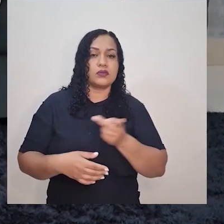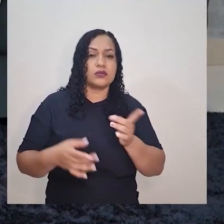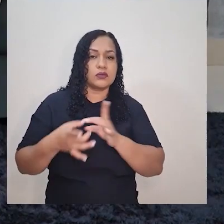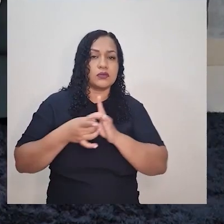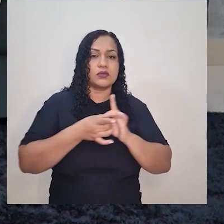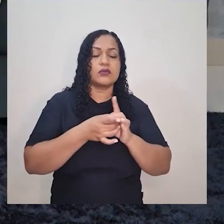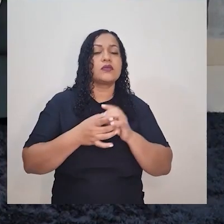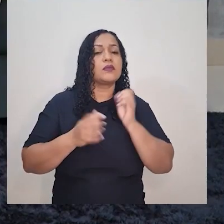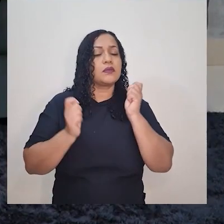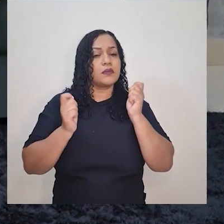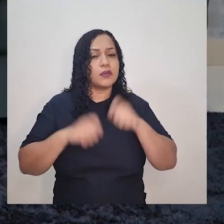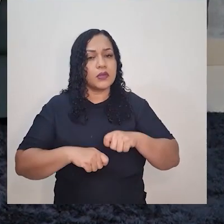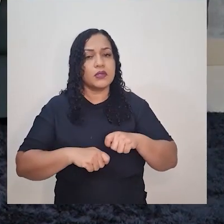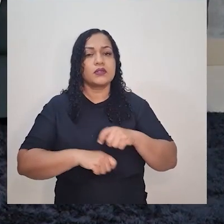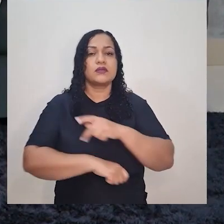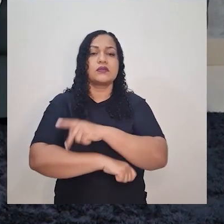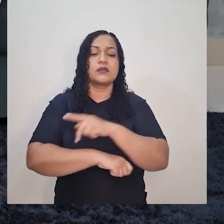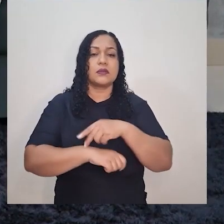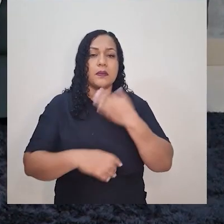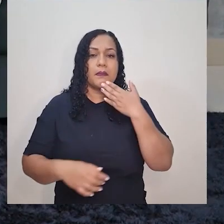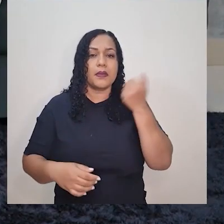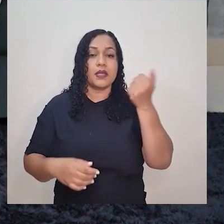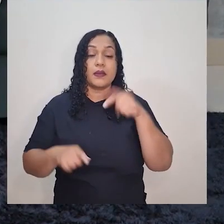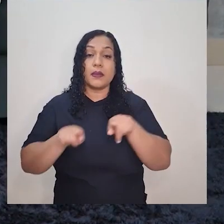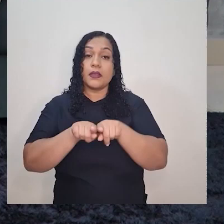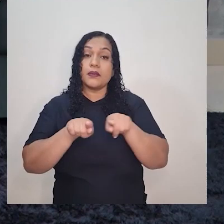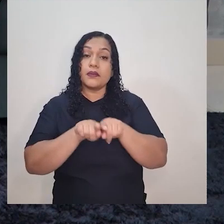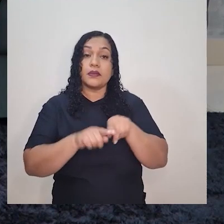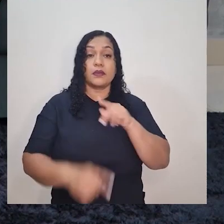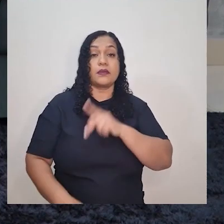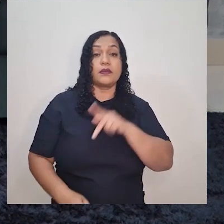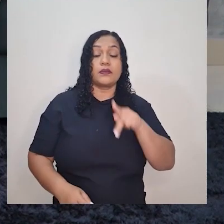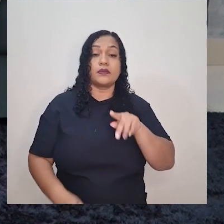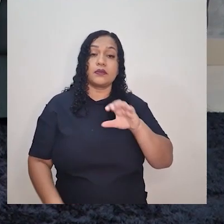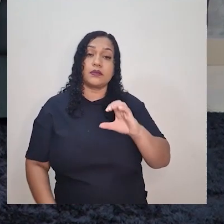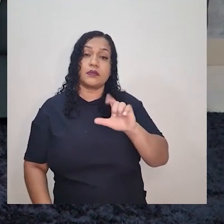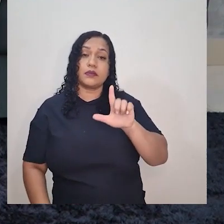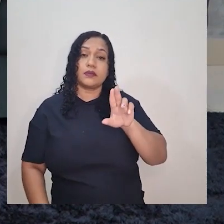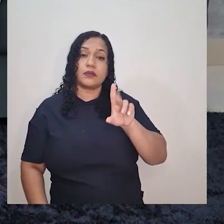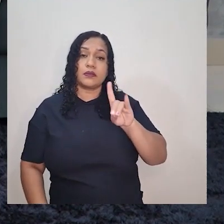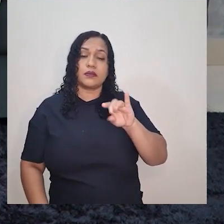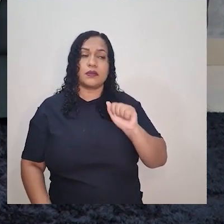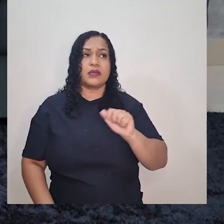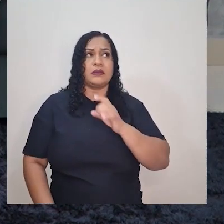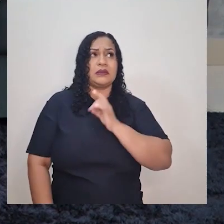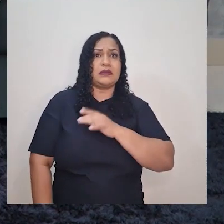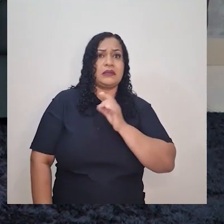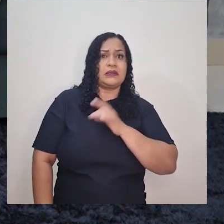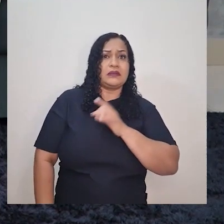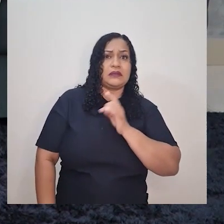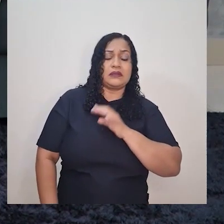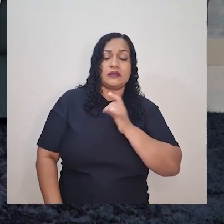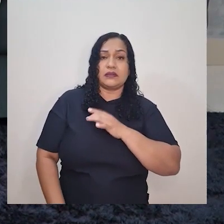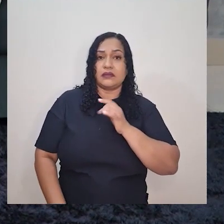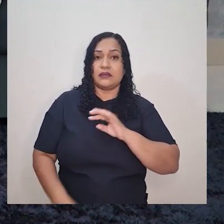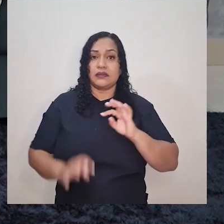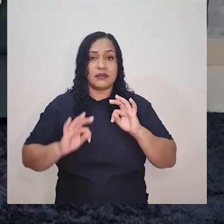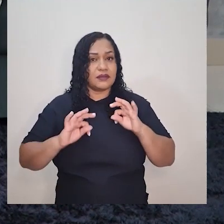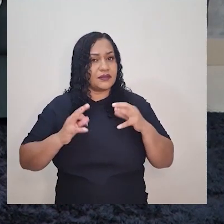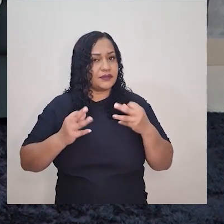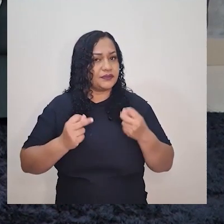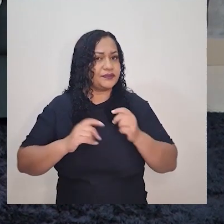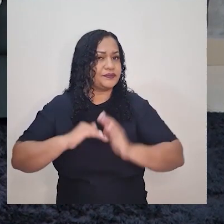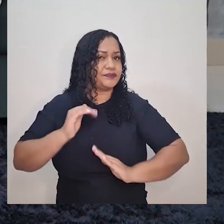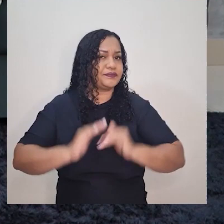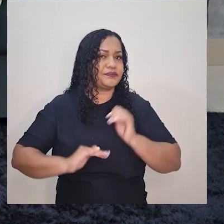pedagógico. E também, professora Cláudia, um elemento muito temido, né, por todos os